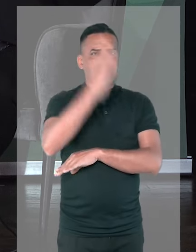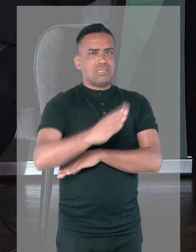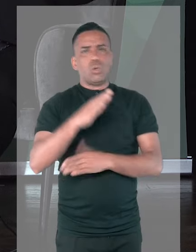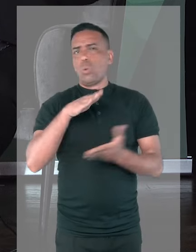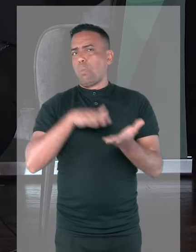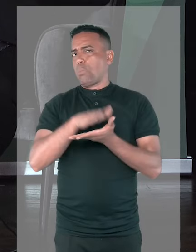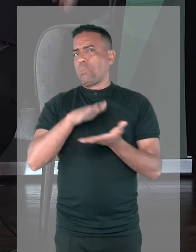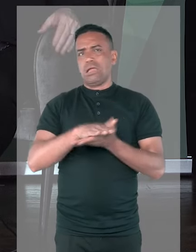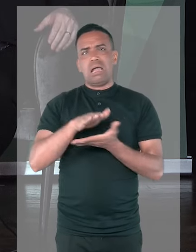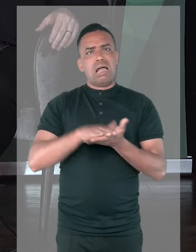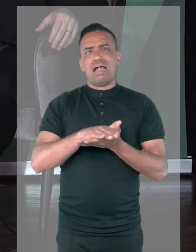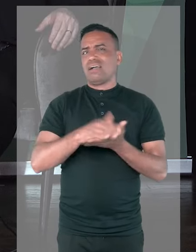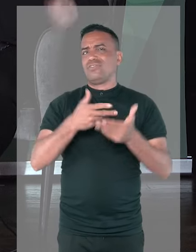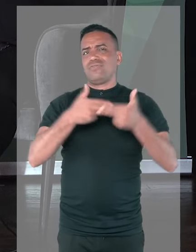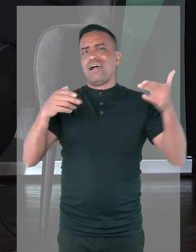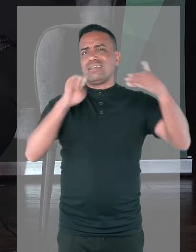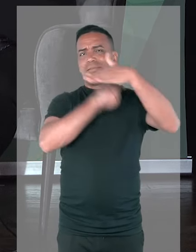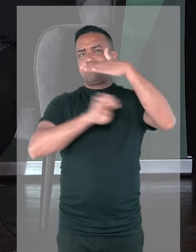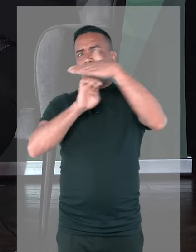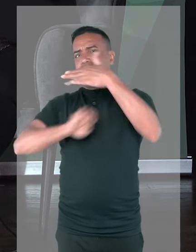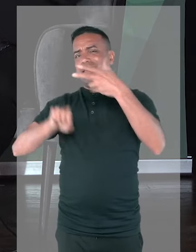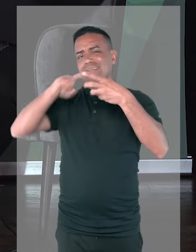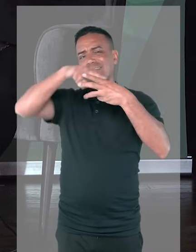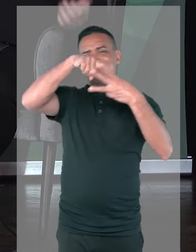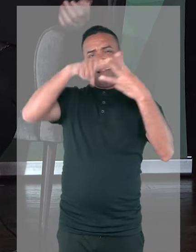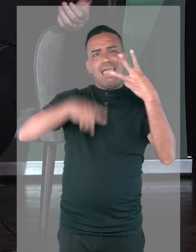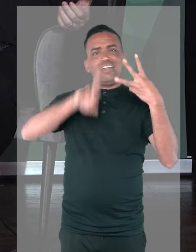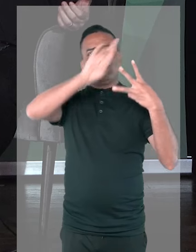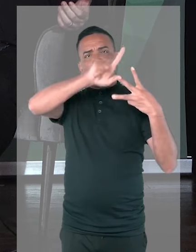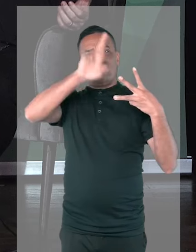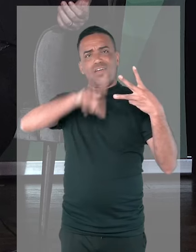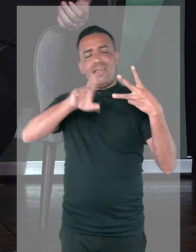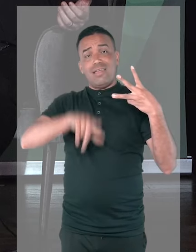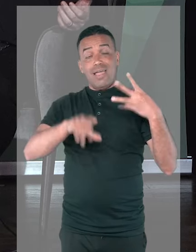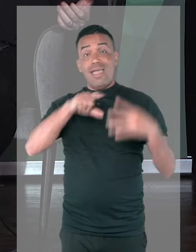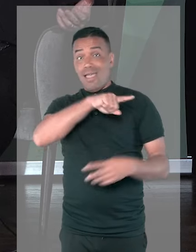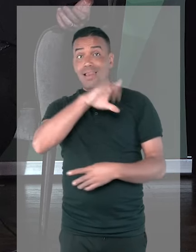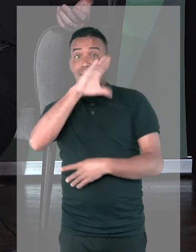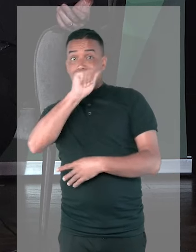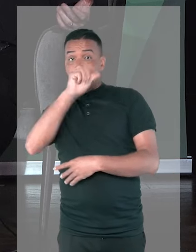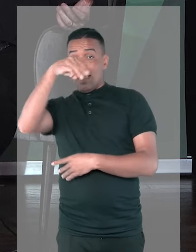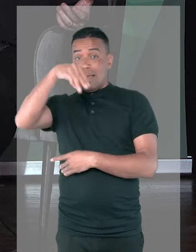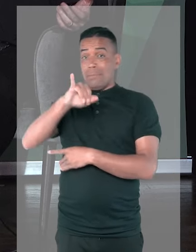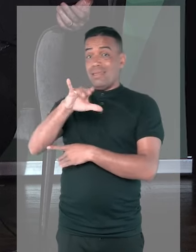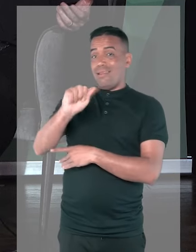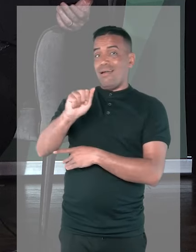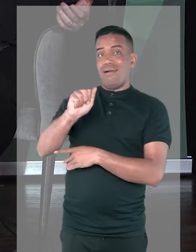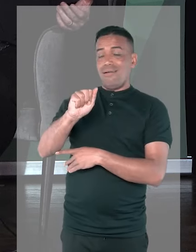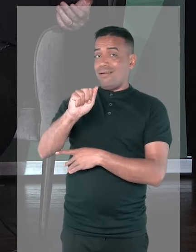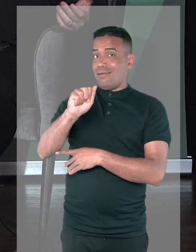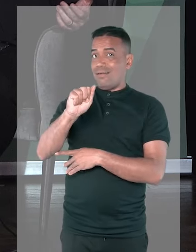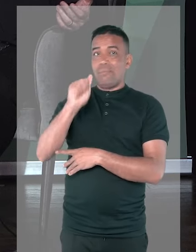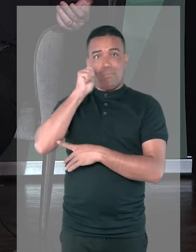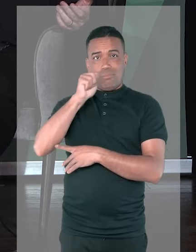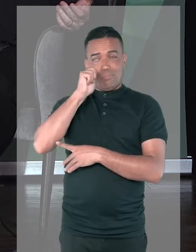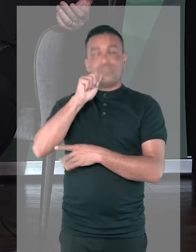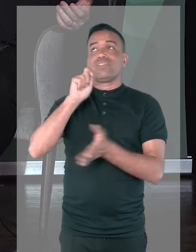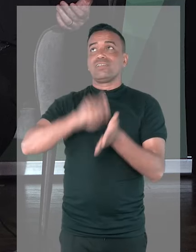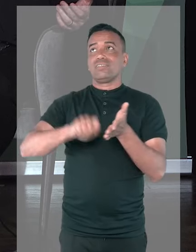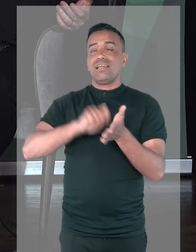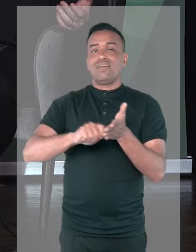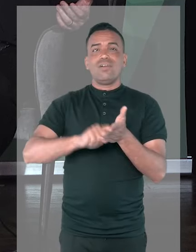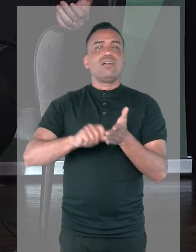por 3 editores diferentes. E a Camila, ela escreve parte do trabalho dela, um livro chamado